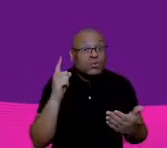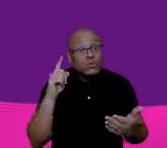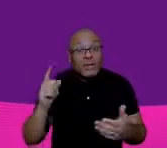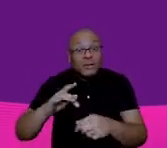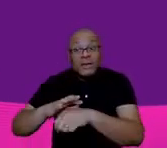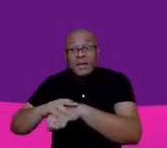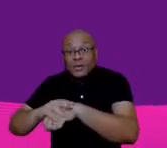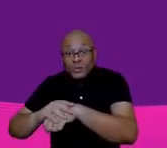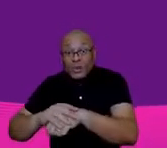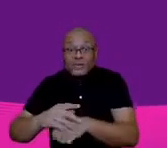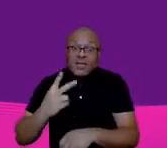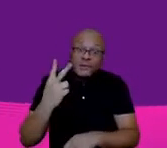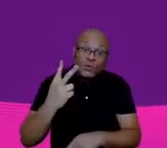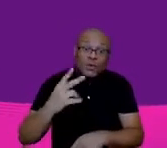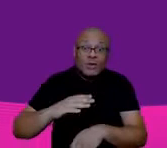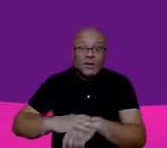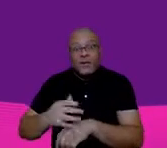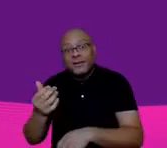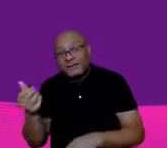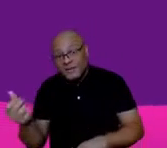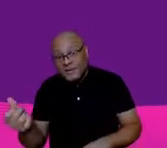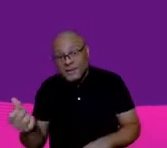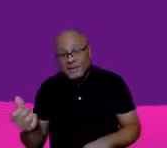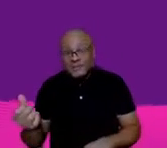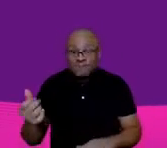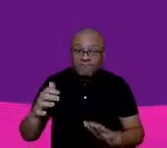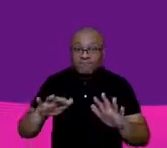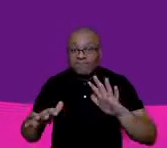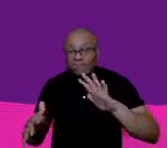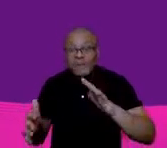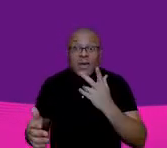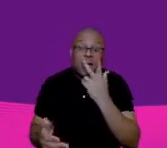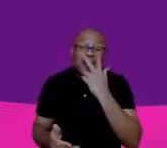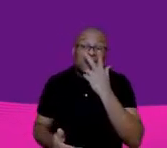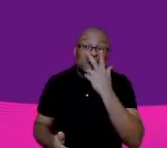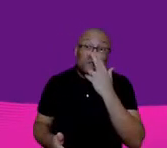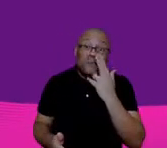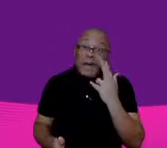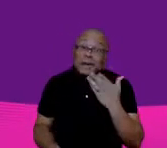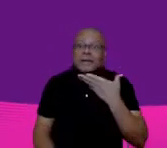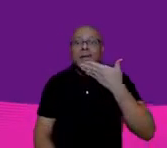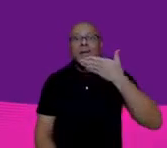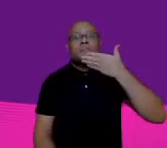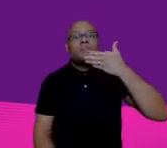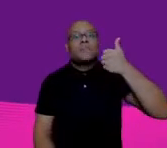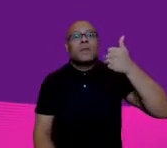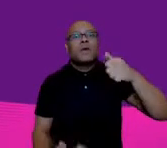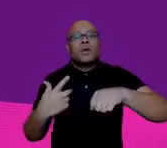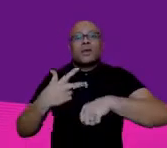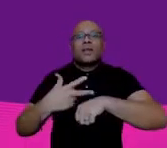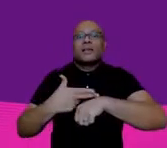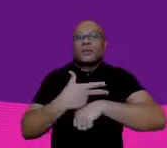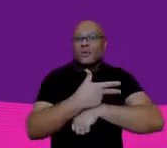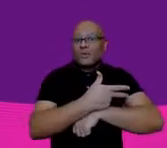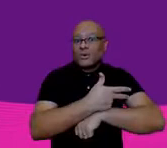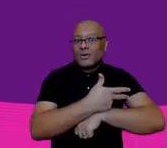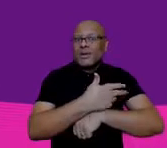autossômicos recessivos, parece que a resposta é melhor à cirurgia. Já se o paciente tem a